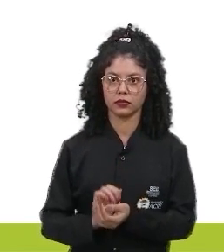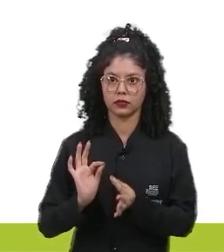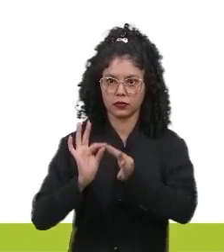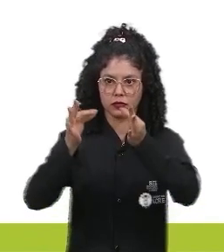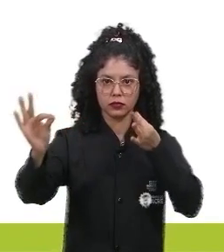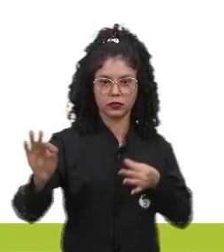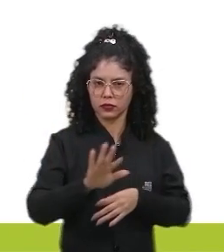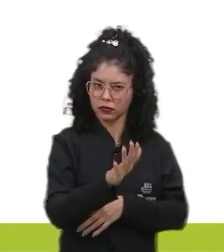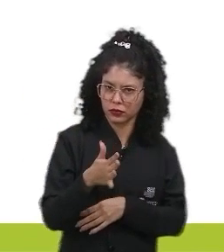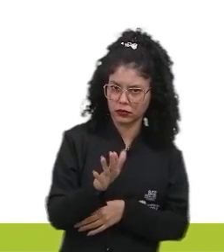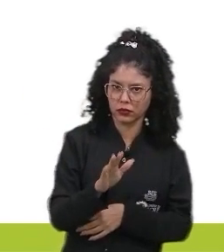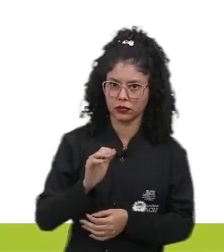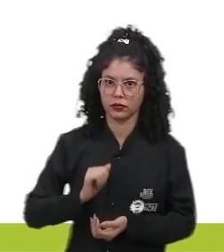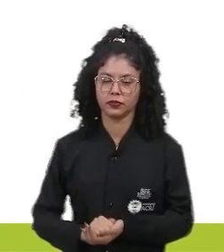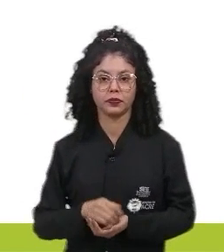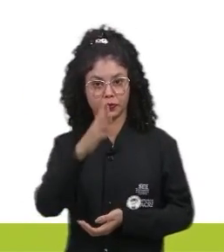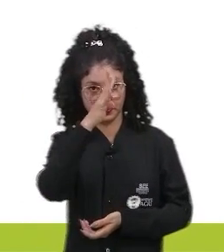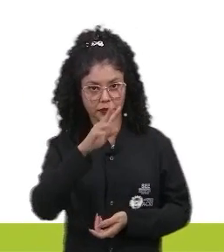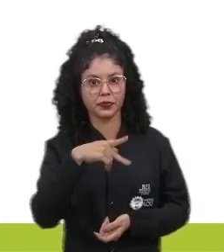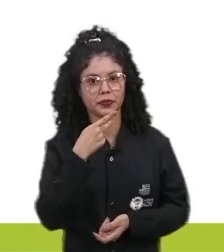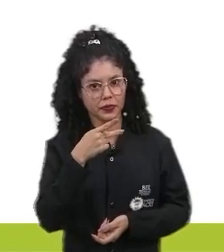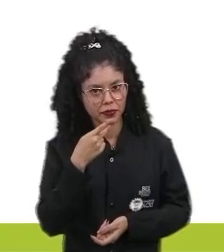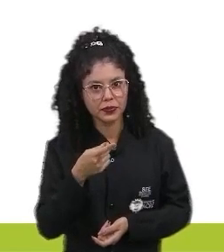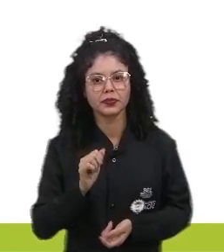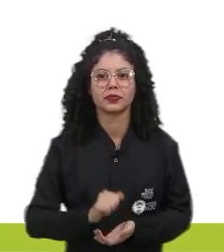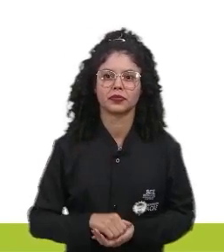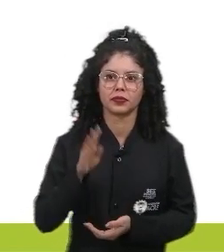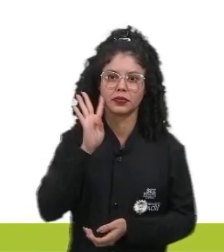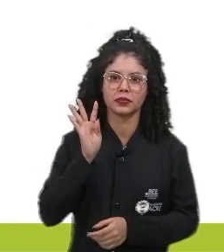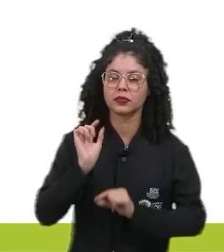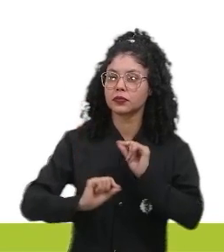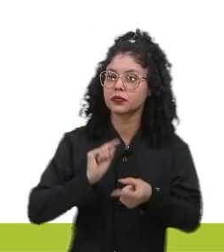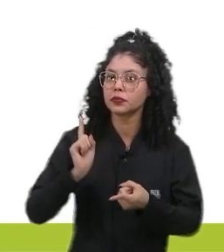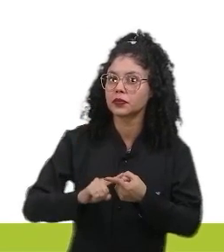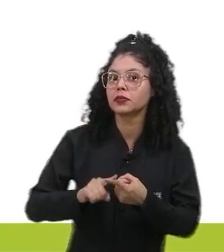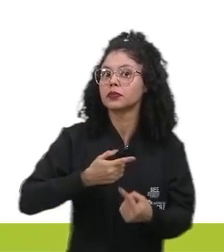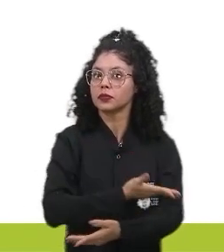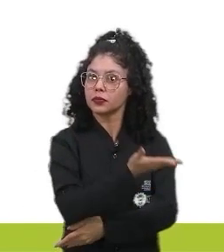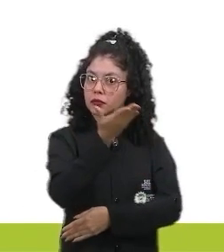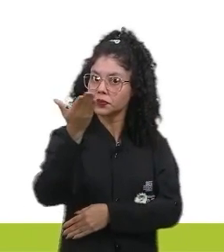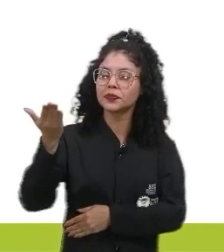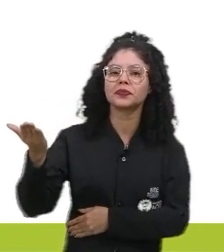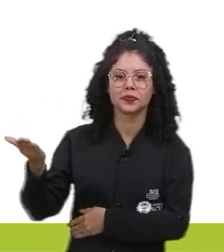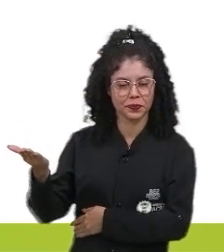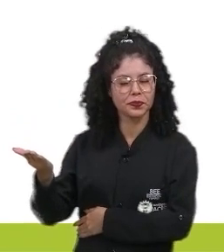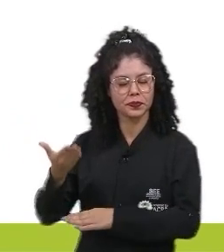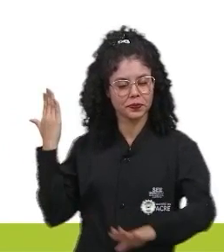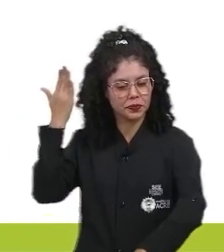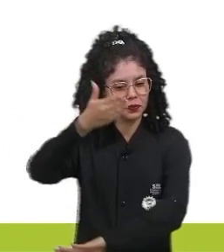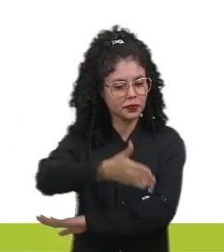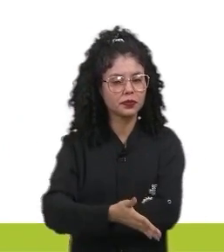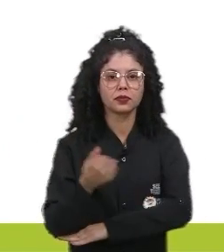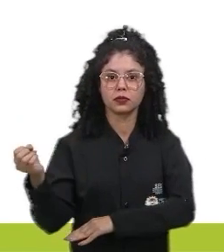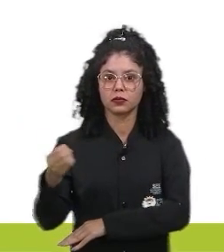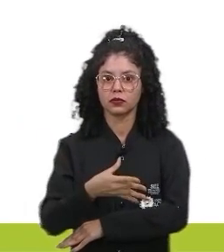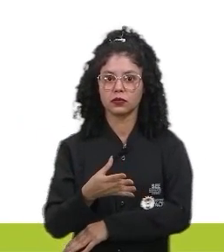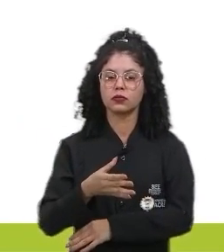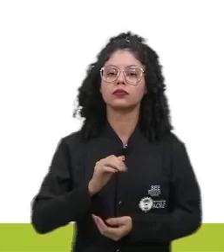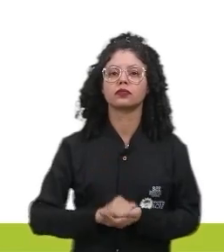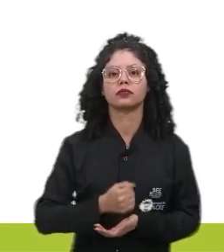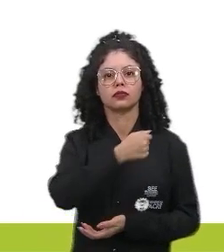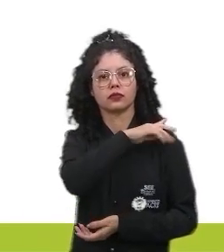ou Médio prazo galera isso aqui é interessante né porque vocês tão ingressando aí no novo ensino médio